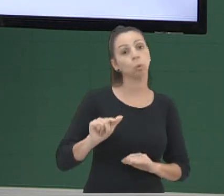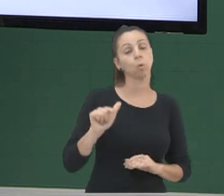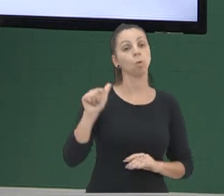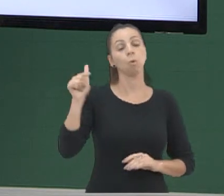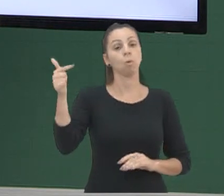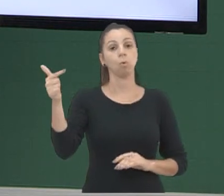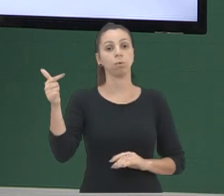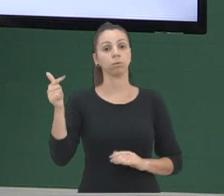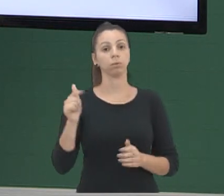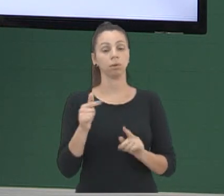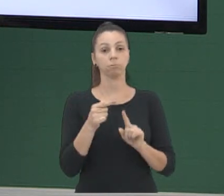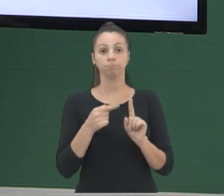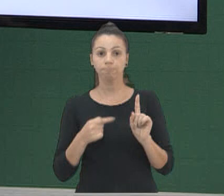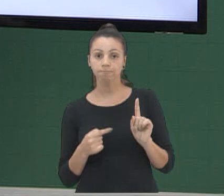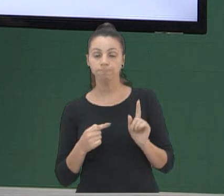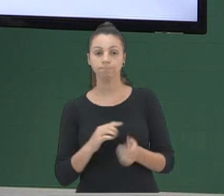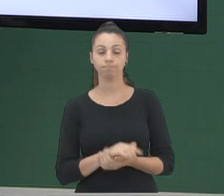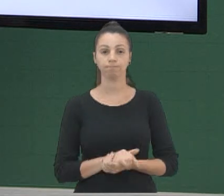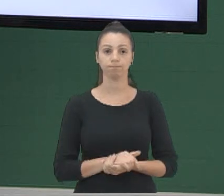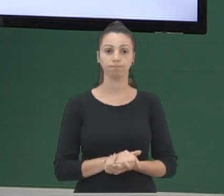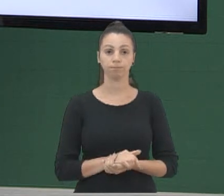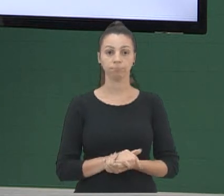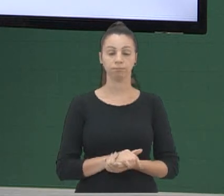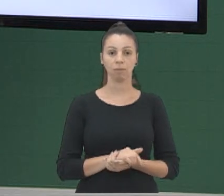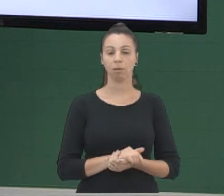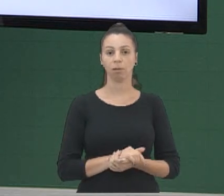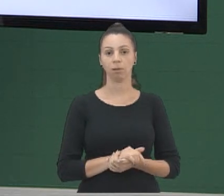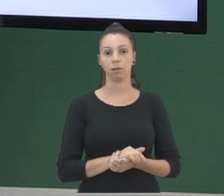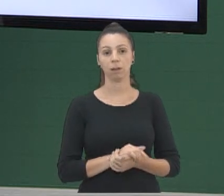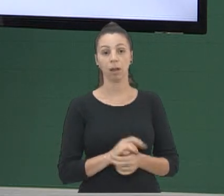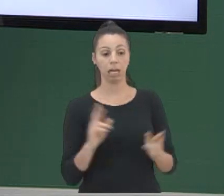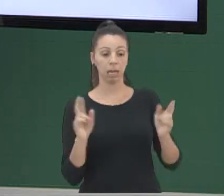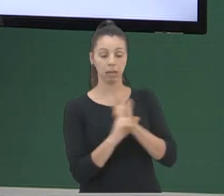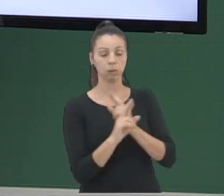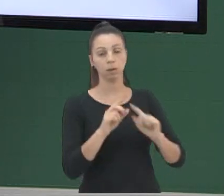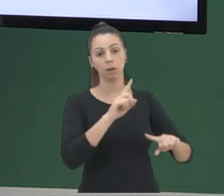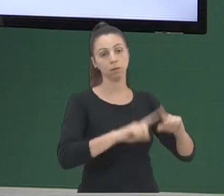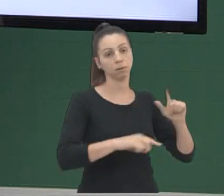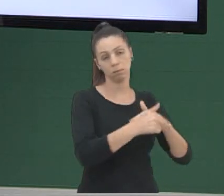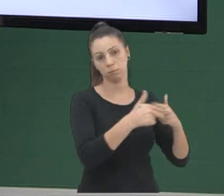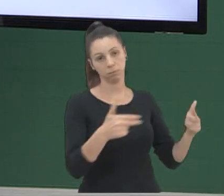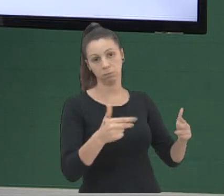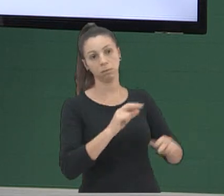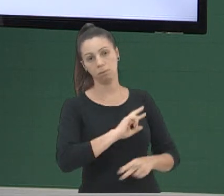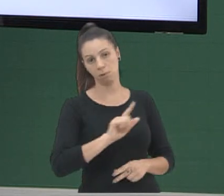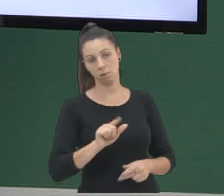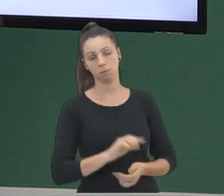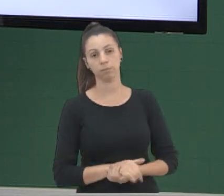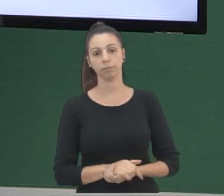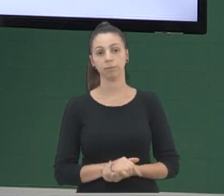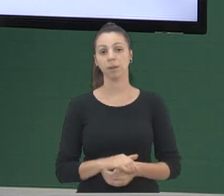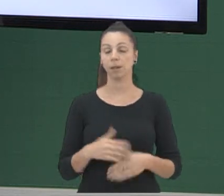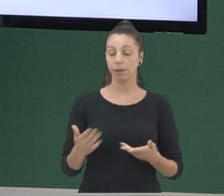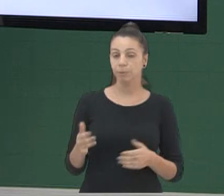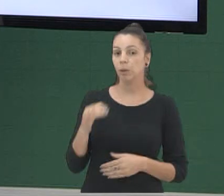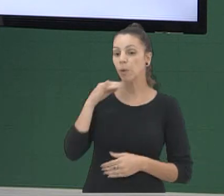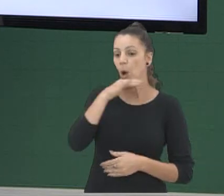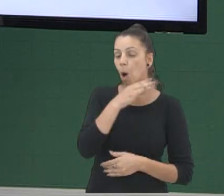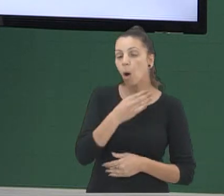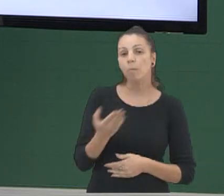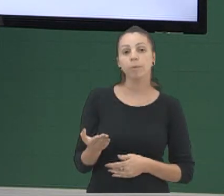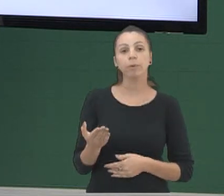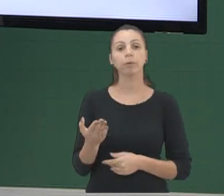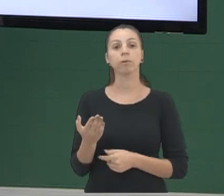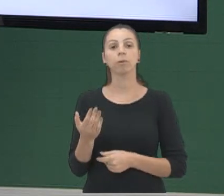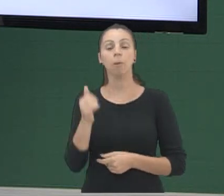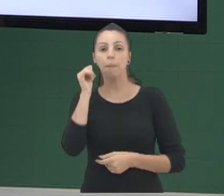a coisas materiais, né? Claro que a gente está falando de uma menina em uma idade escolar, né? Ela